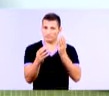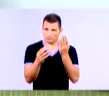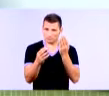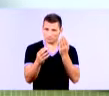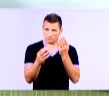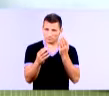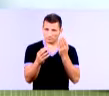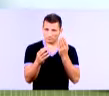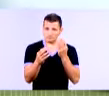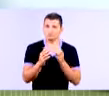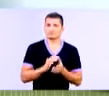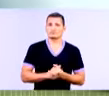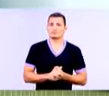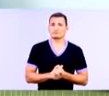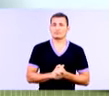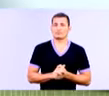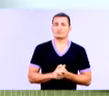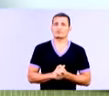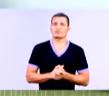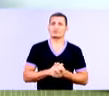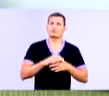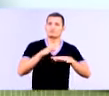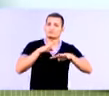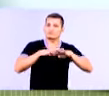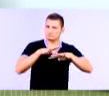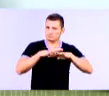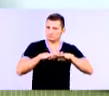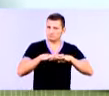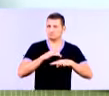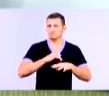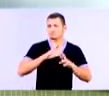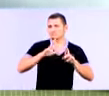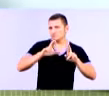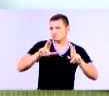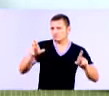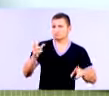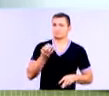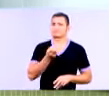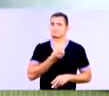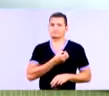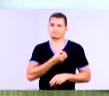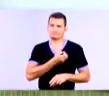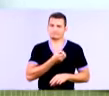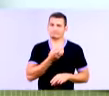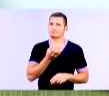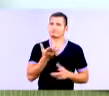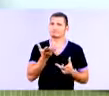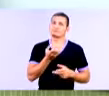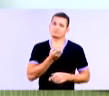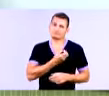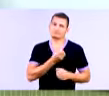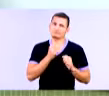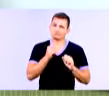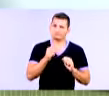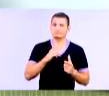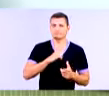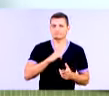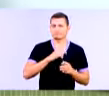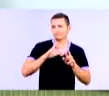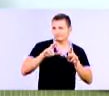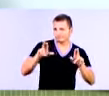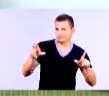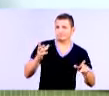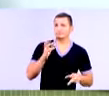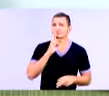retornar infinitos valores, pode ser uma conta matemática, né? Um número pode ter infinitas possibilidades. Mas a